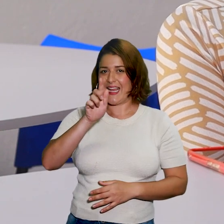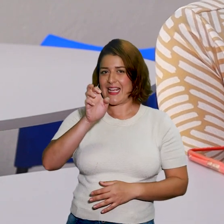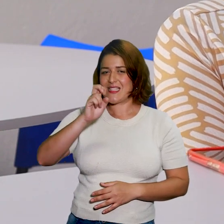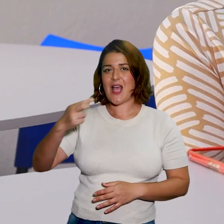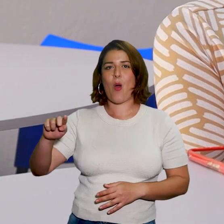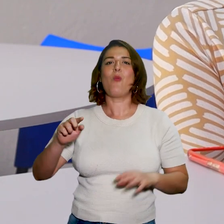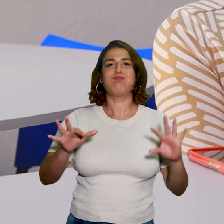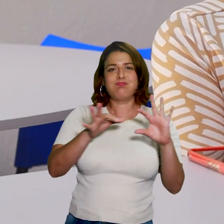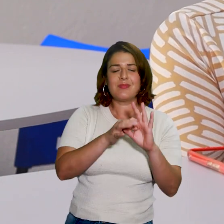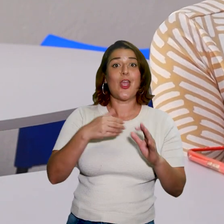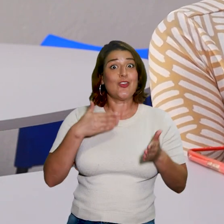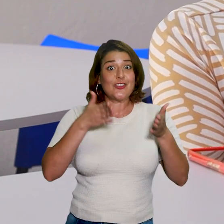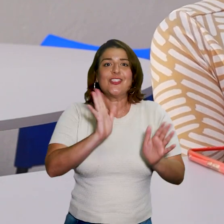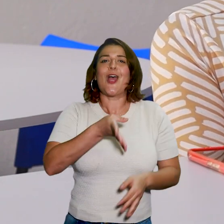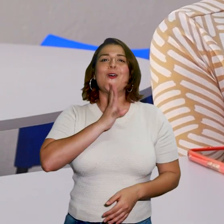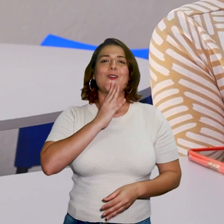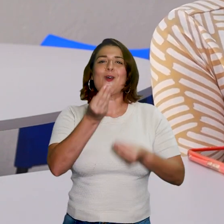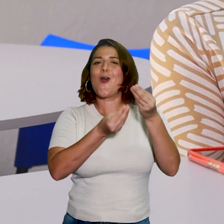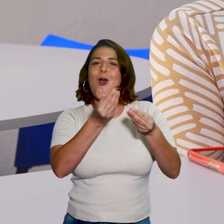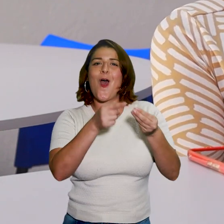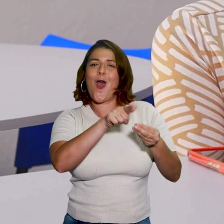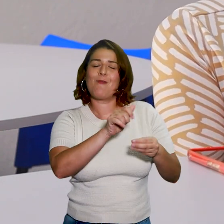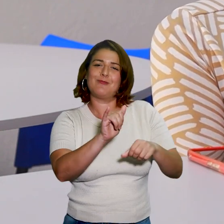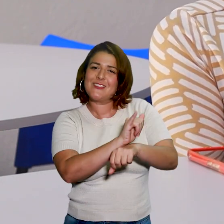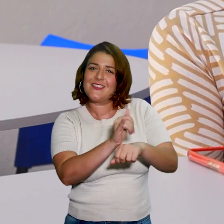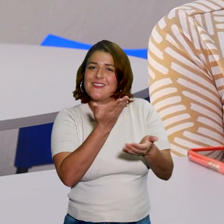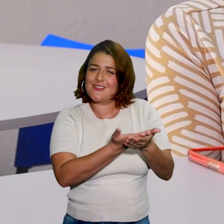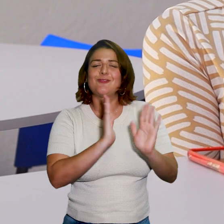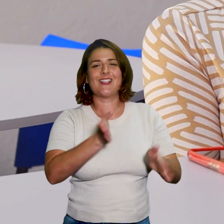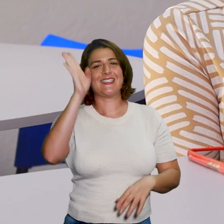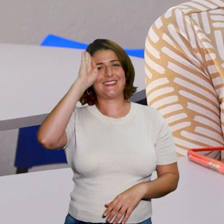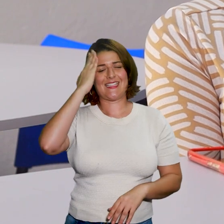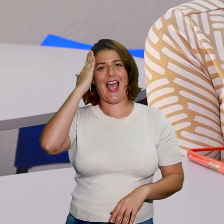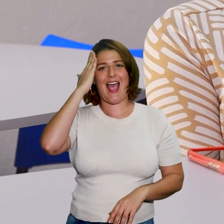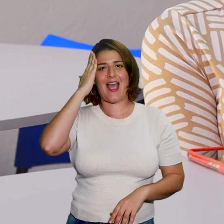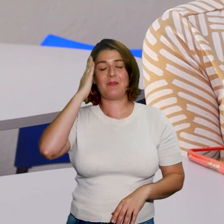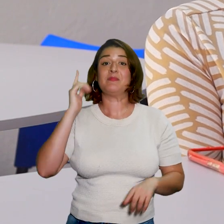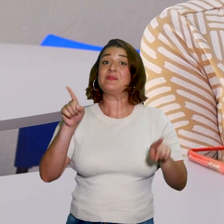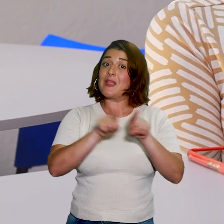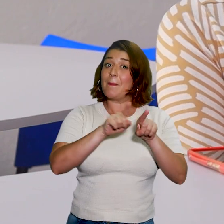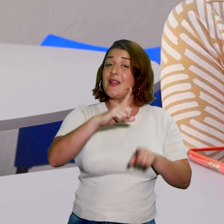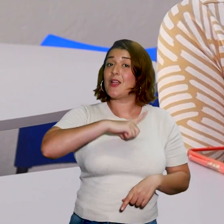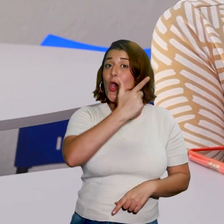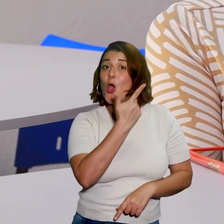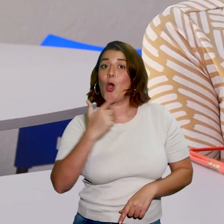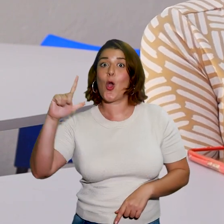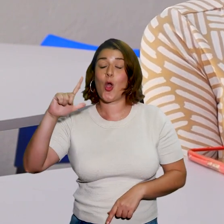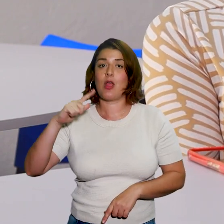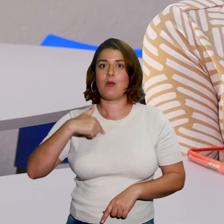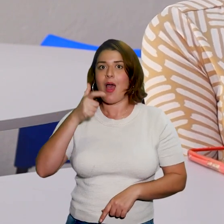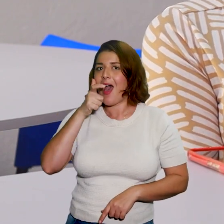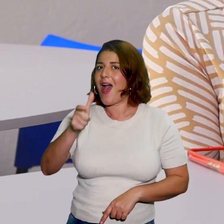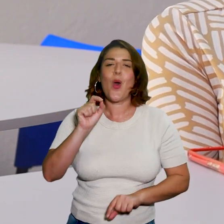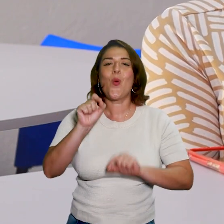já não tão perdida, né, quanto alguns alunos chegam. Cheguei já sabendo bastante. Também uma das questões que na época me chamou bastante